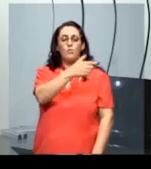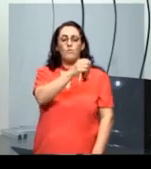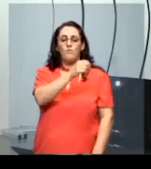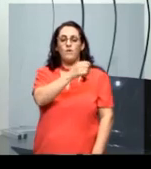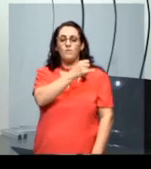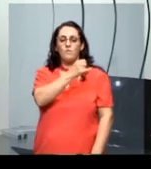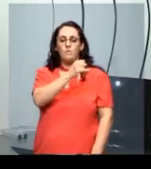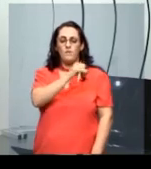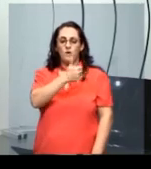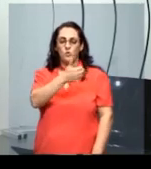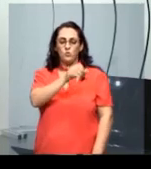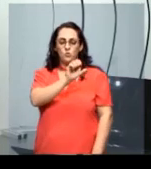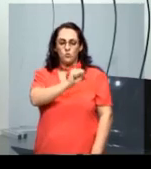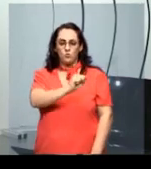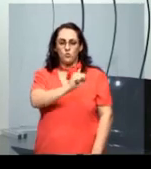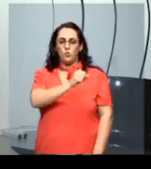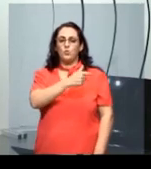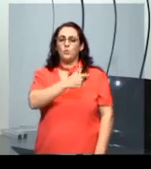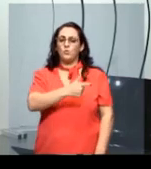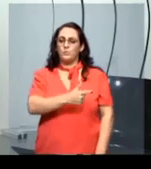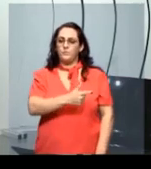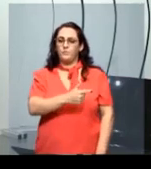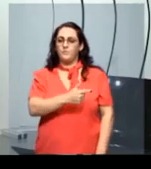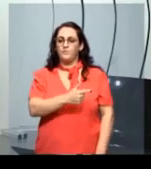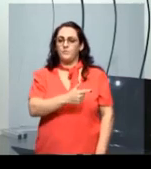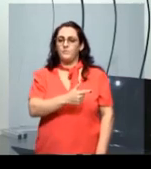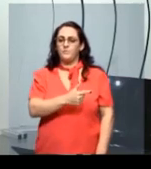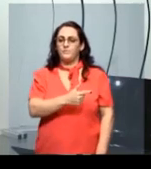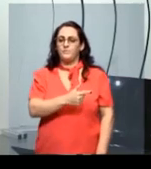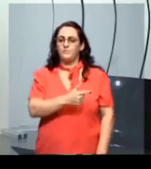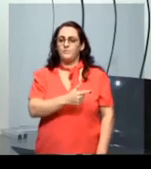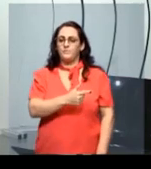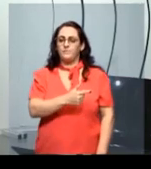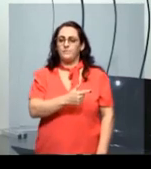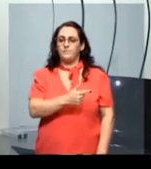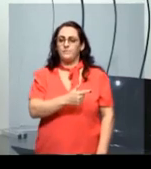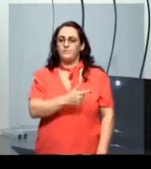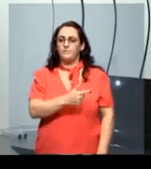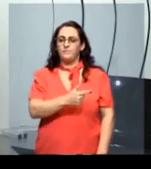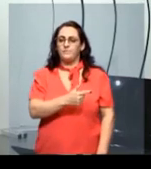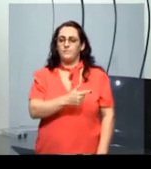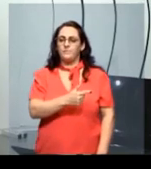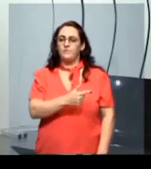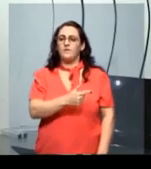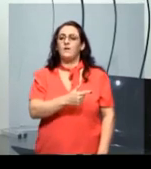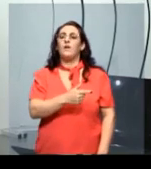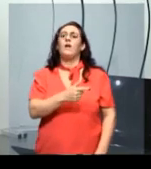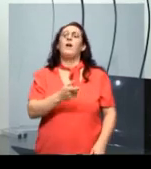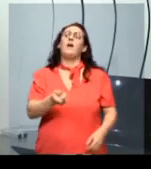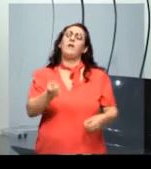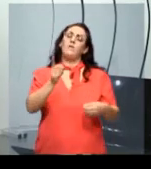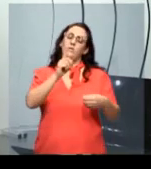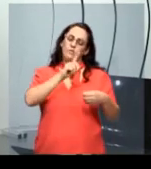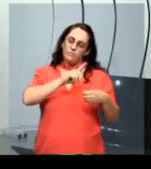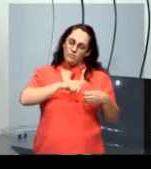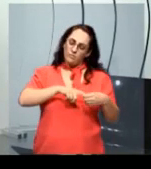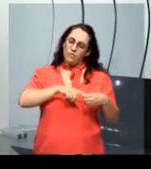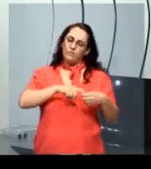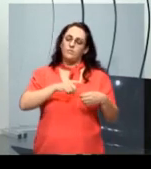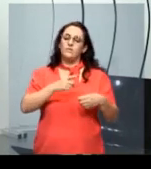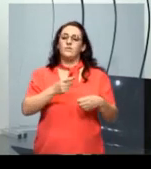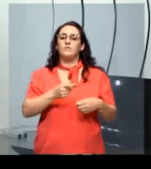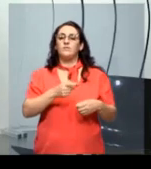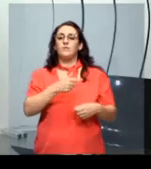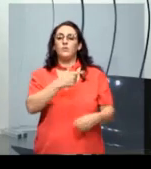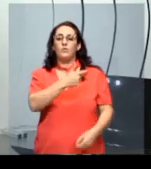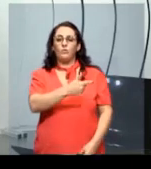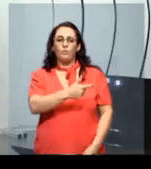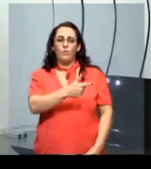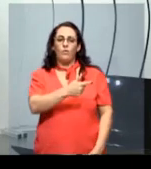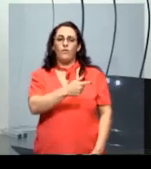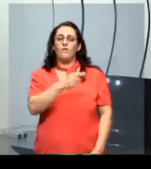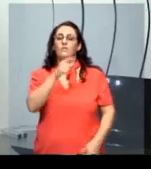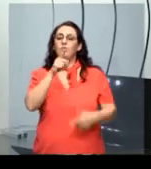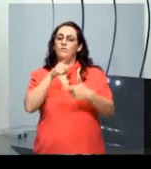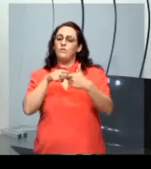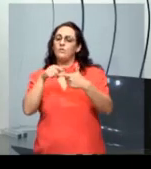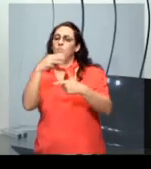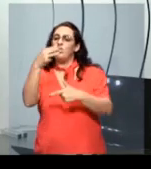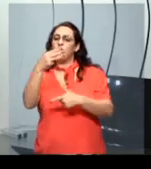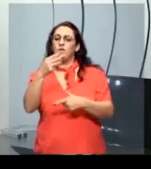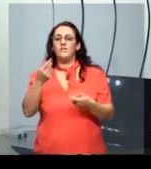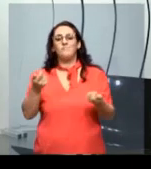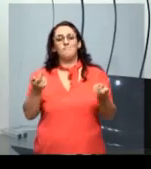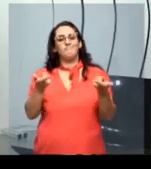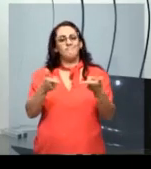Subtraio, então 20 menos 18, 2. E volto a fazer a divisão. 2 dá para dividir por